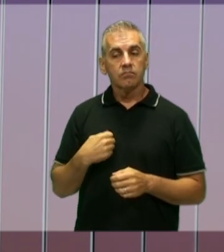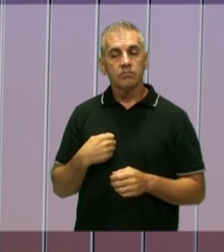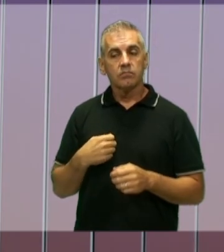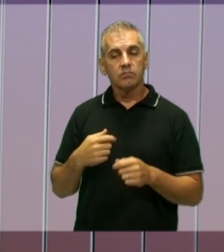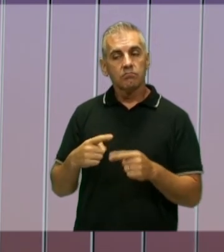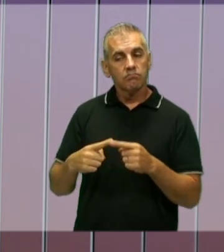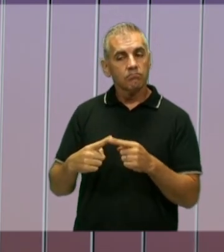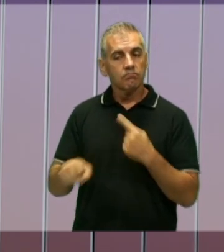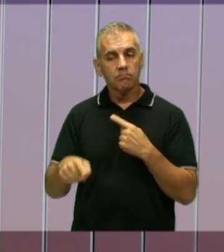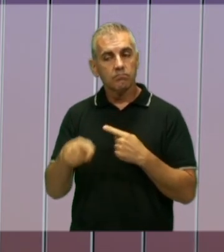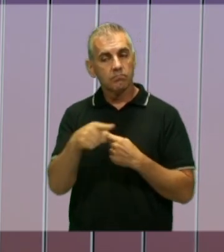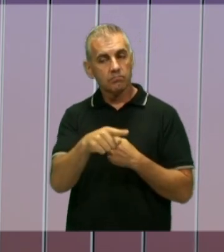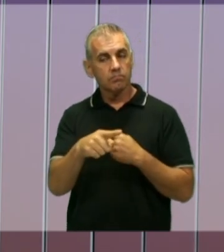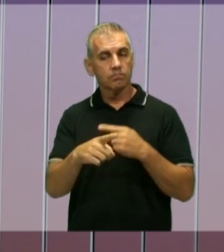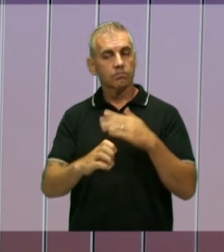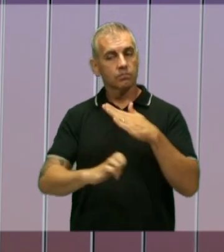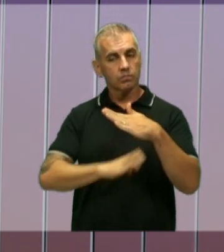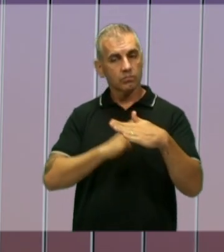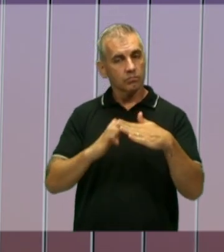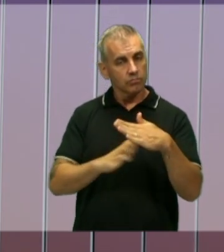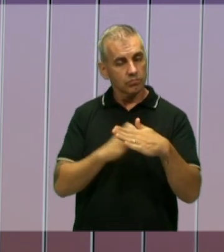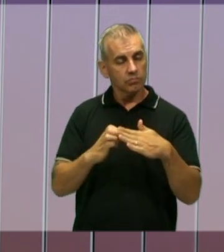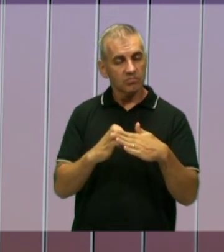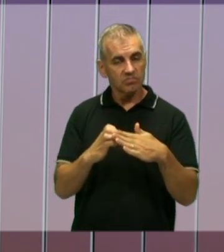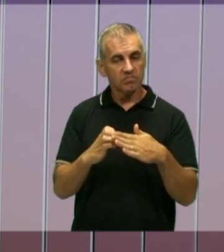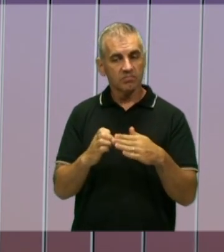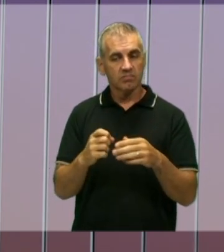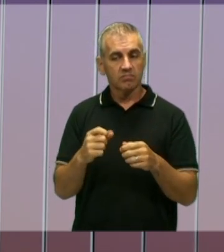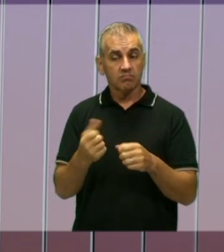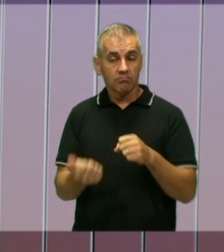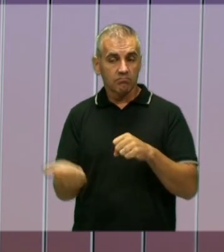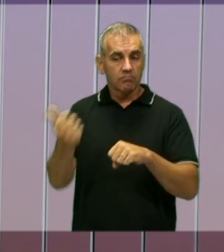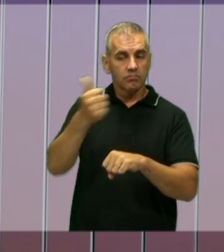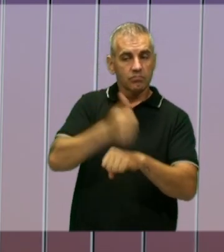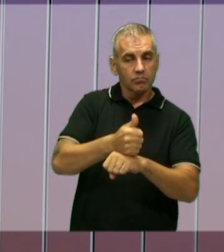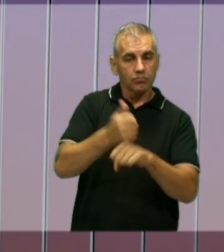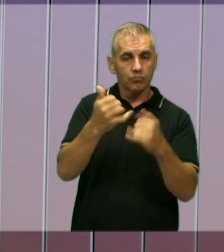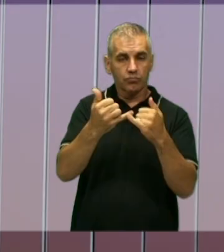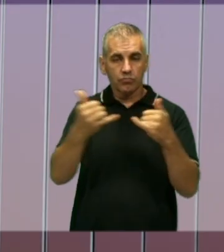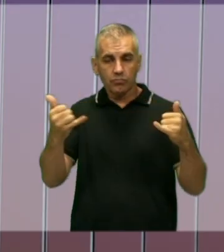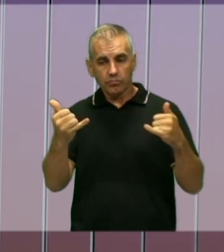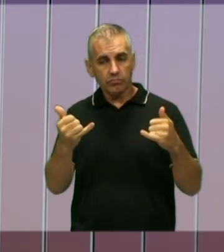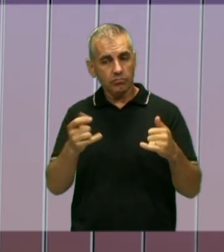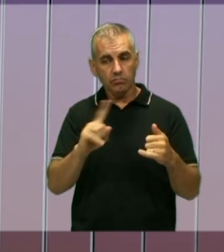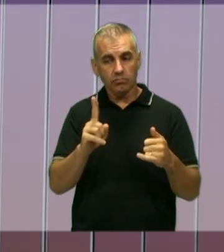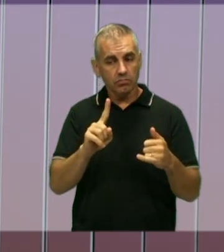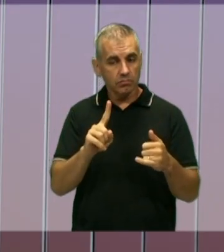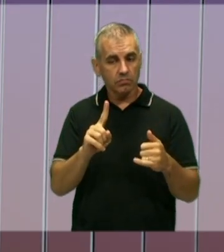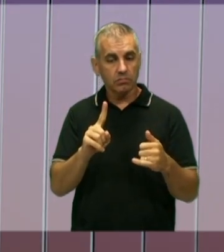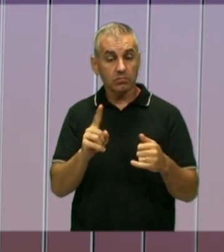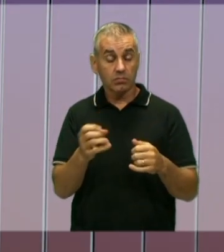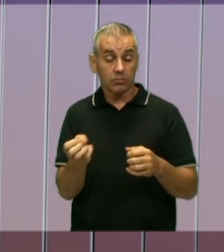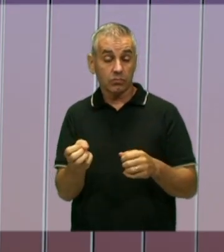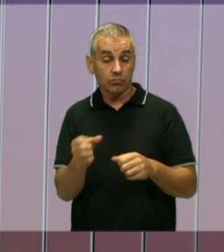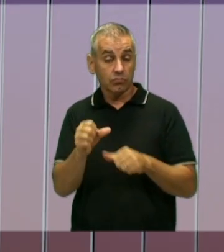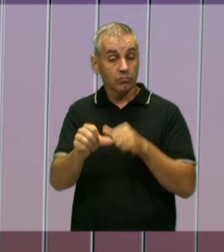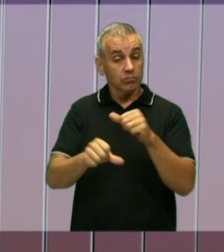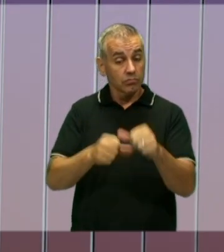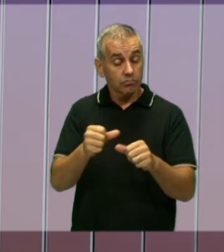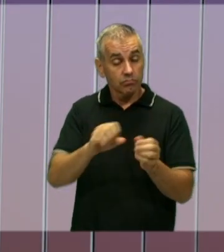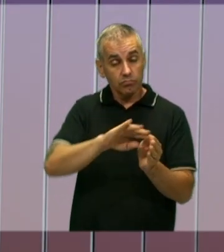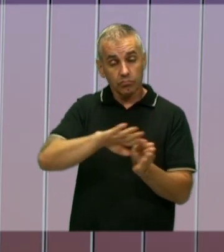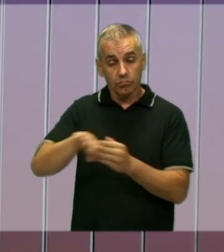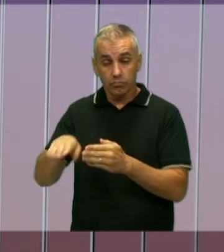prática e para fazer com que esses fios que já estão ali, né, sobrecarregando ali a estrutura, às vezes, da própria